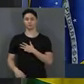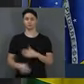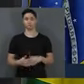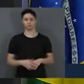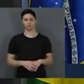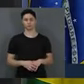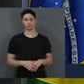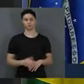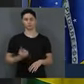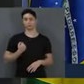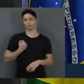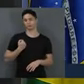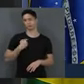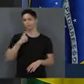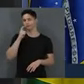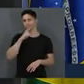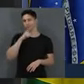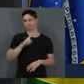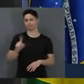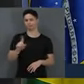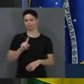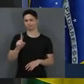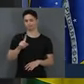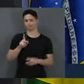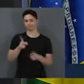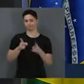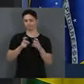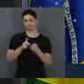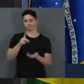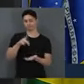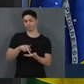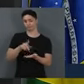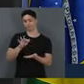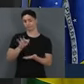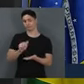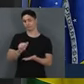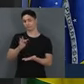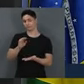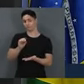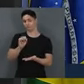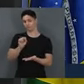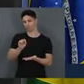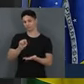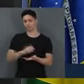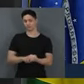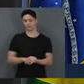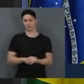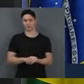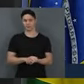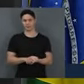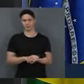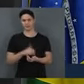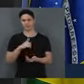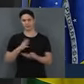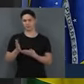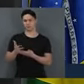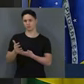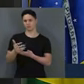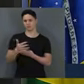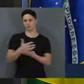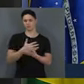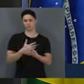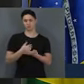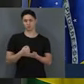os números não mentem e os fatos são alarmantes recorde de arrecadação